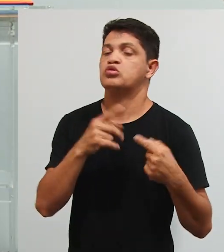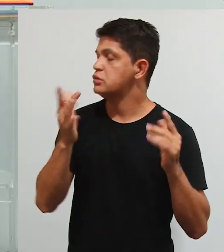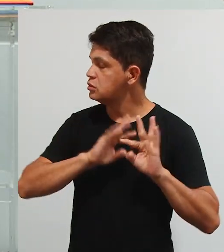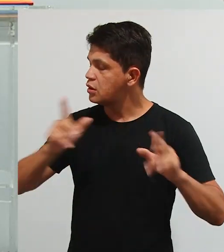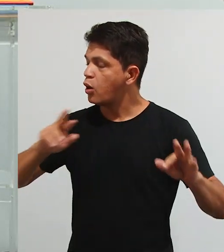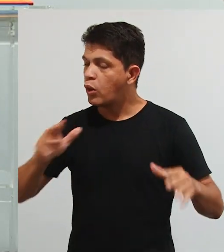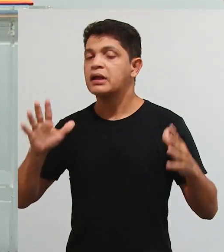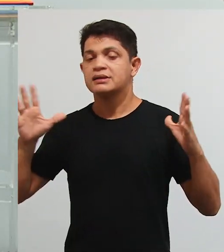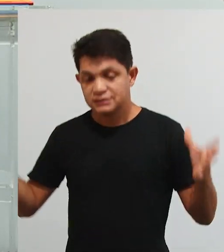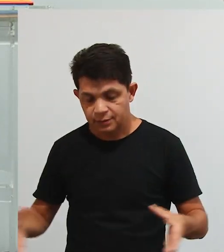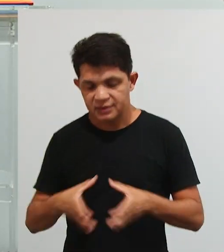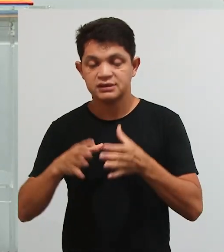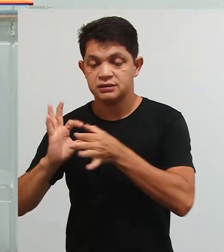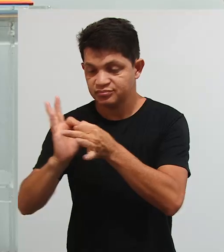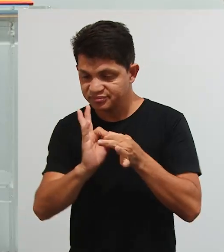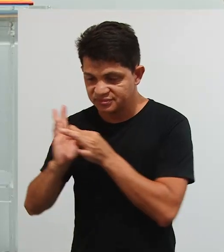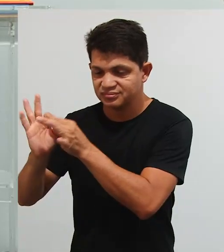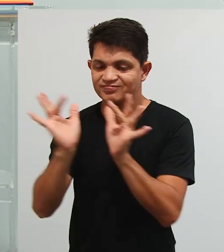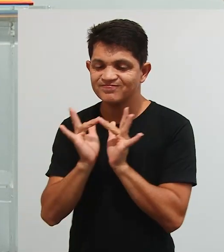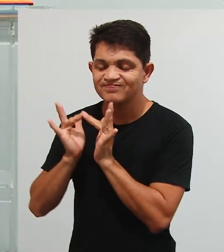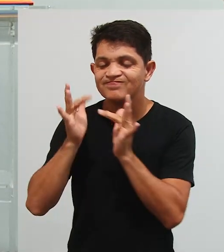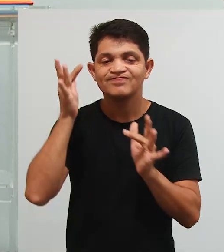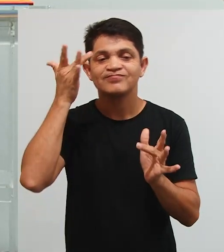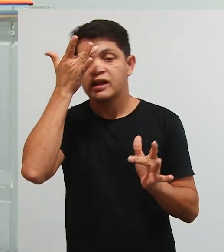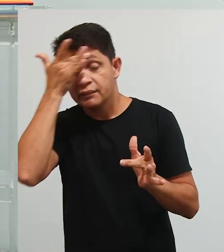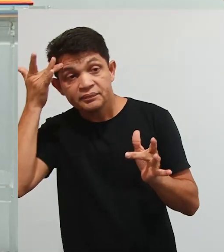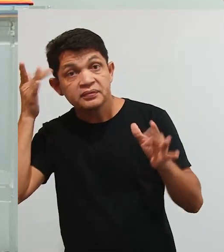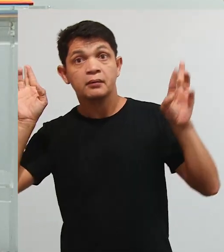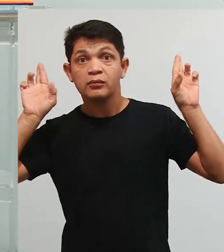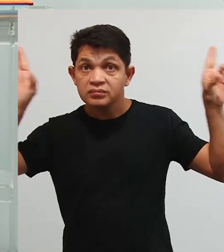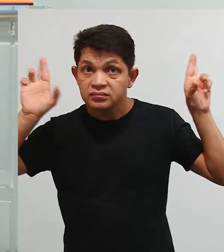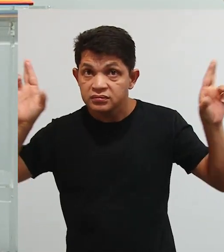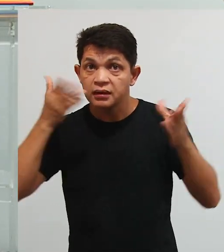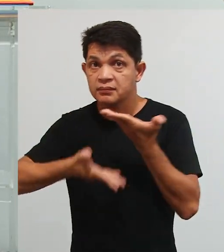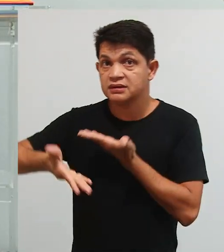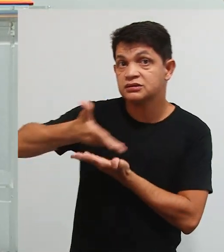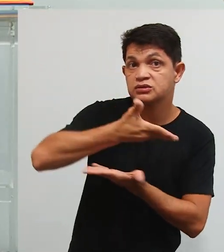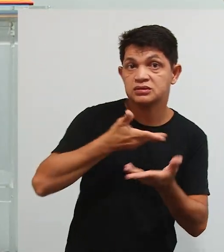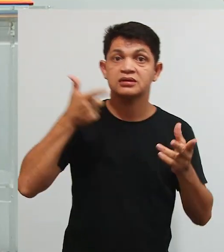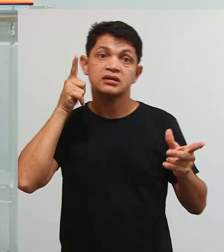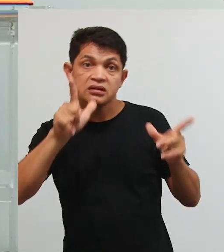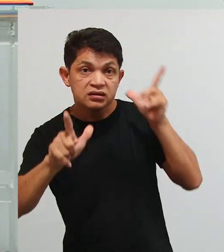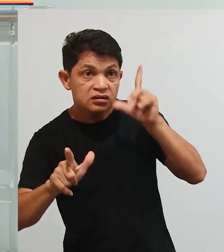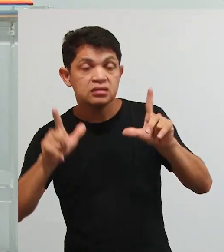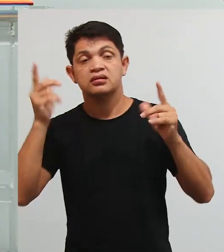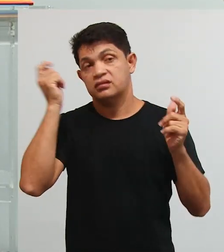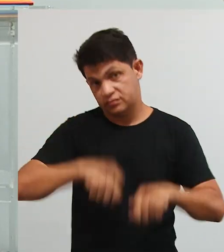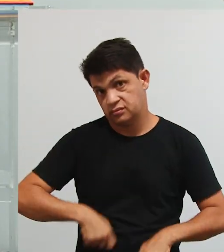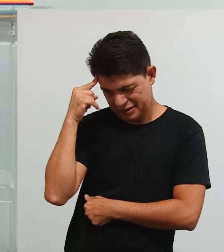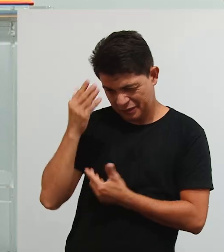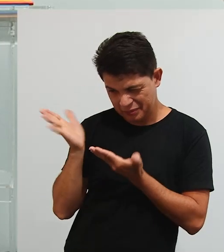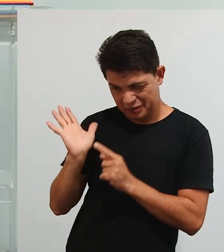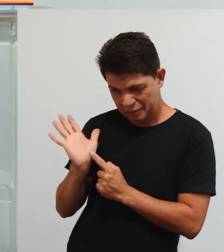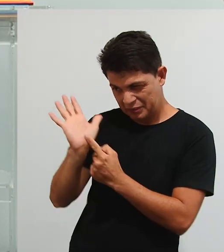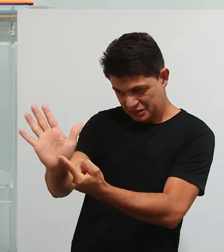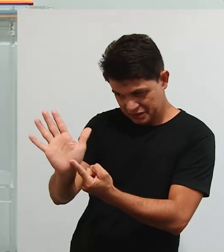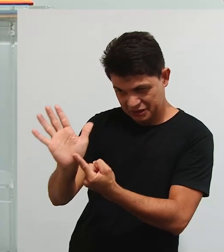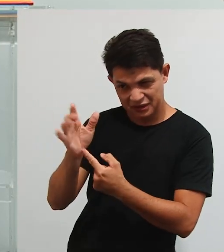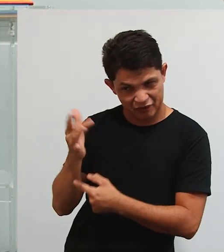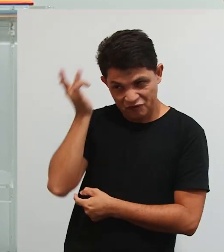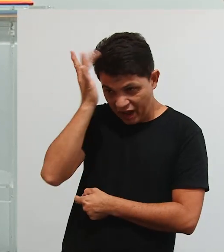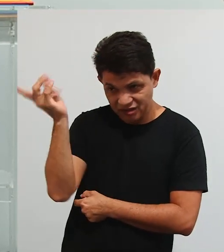perguntar, questionar essa realidade. Se você não questiona essa realidade que está posta, o que você vai transformar